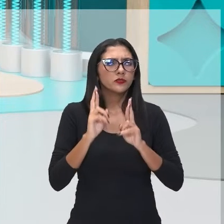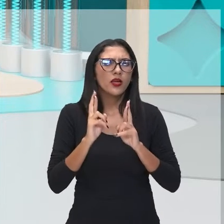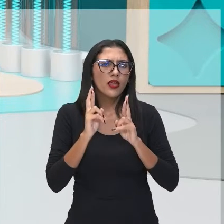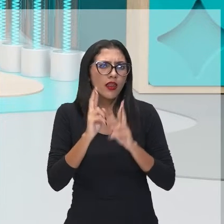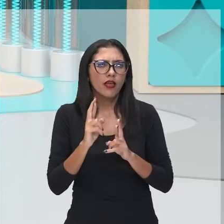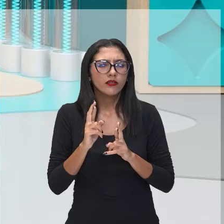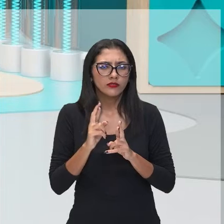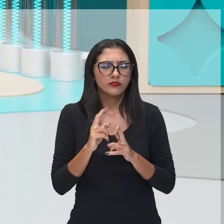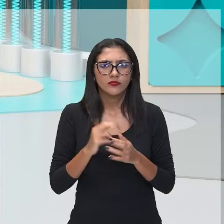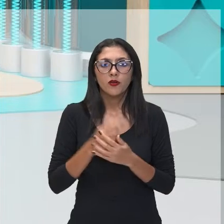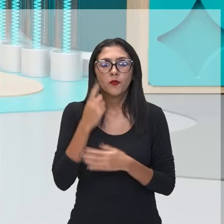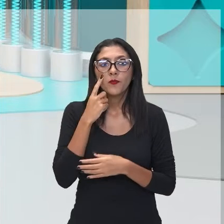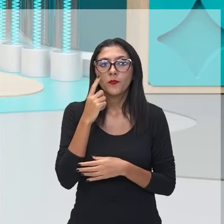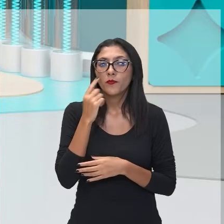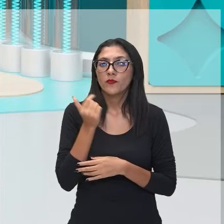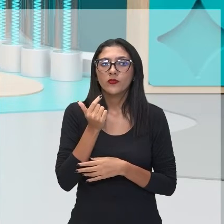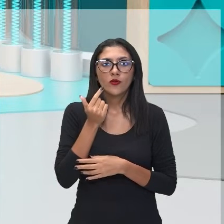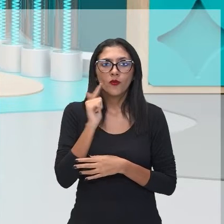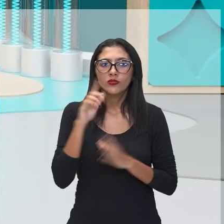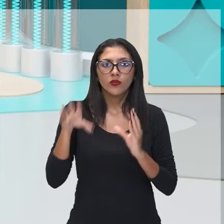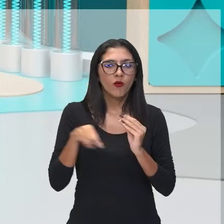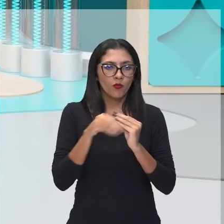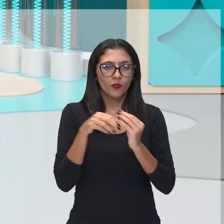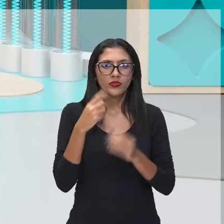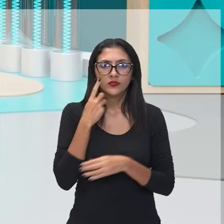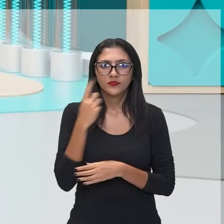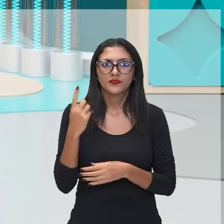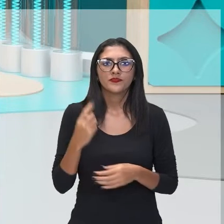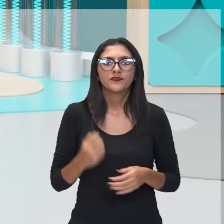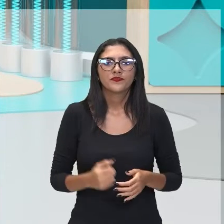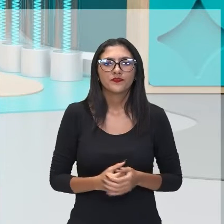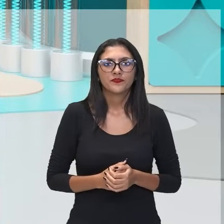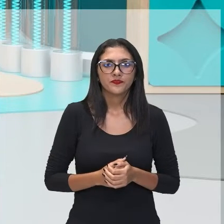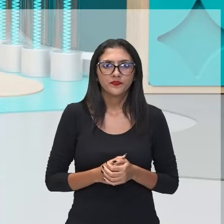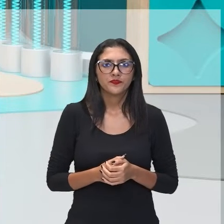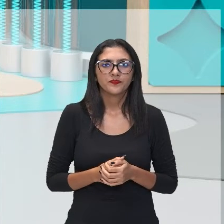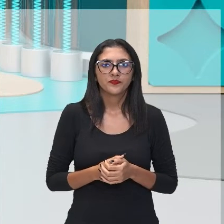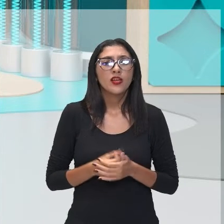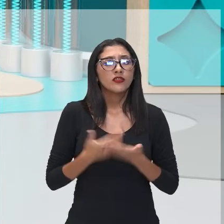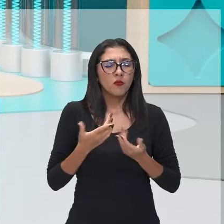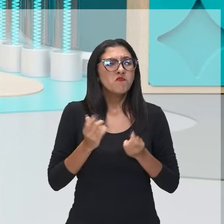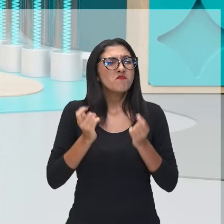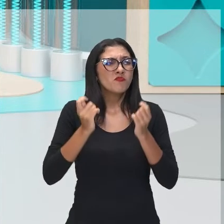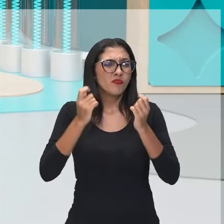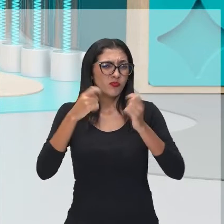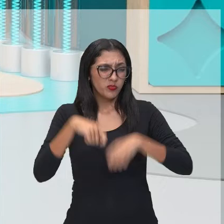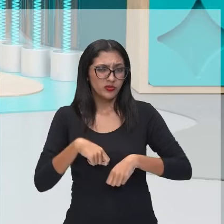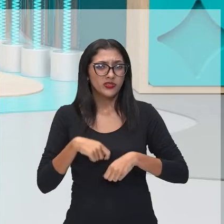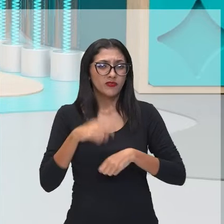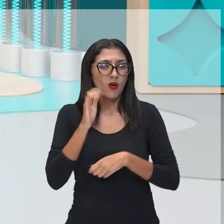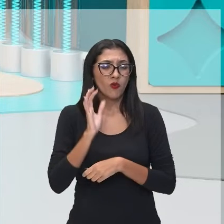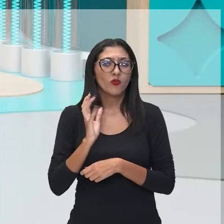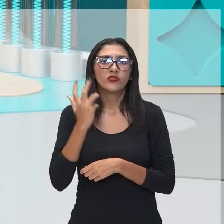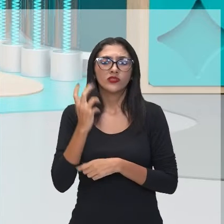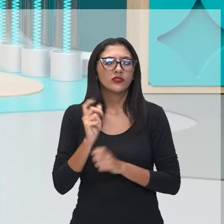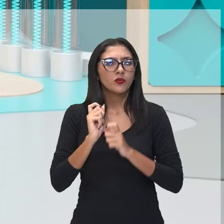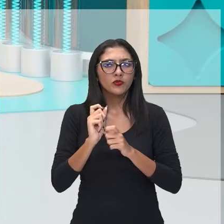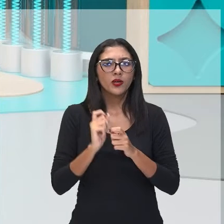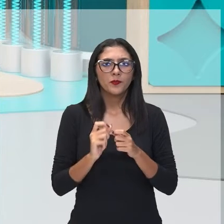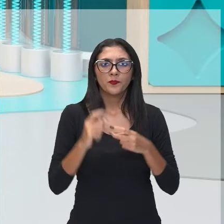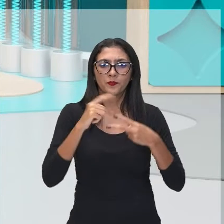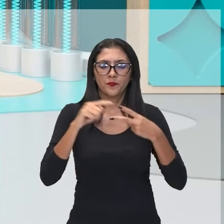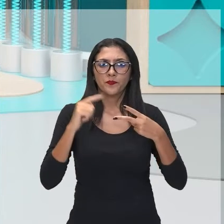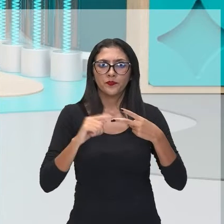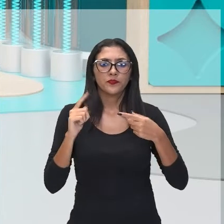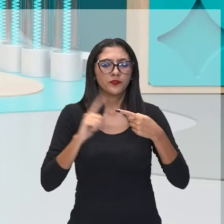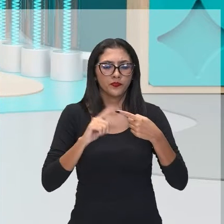Qual é o outro argumento? Colocando aqui, olha só. Dos desdobramentos possíveis e imediatos, dois deles são o